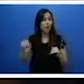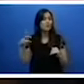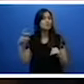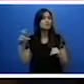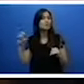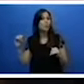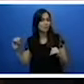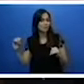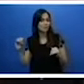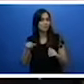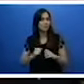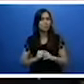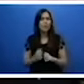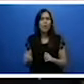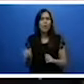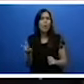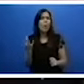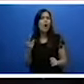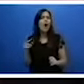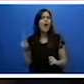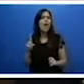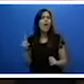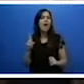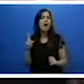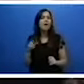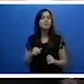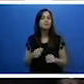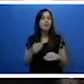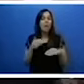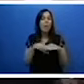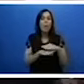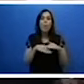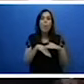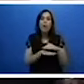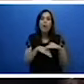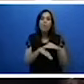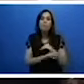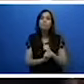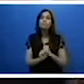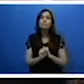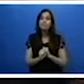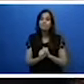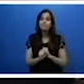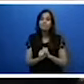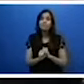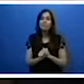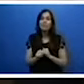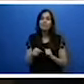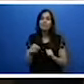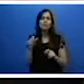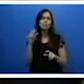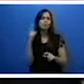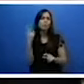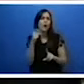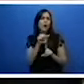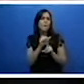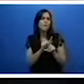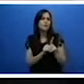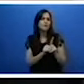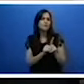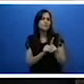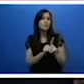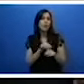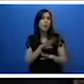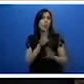R$ 39,50. Quantos reais Luan conseguiu guardar ao todo nesses 2 meses? Então,